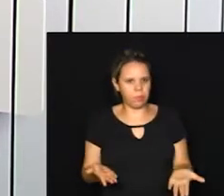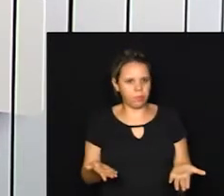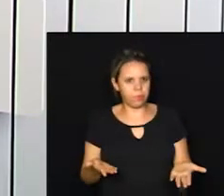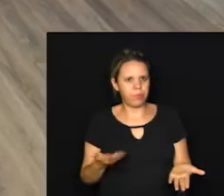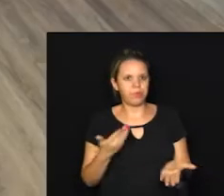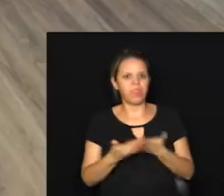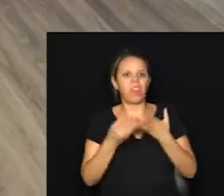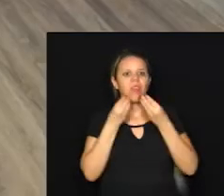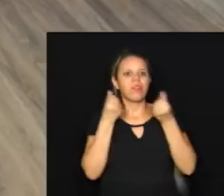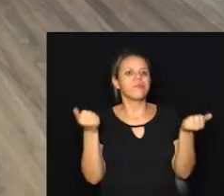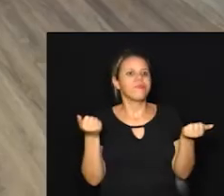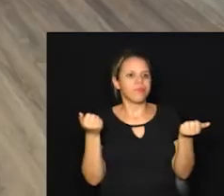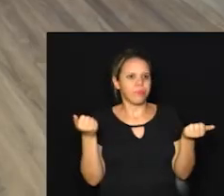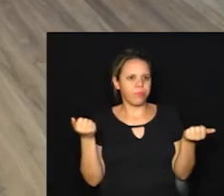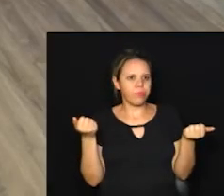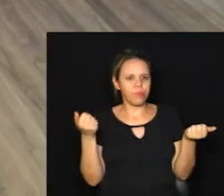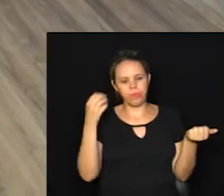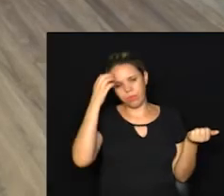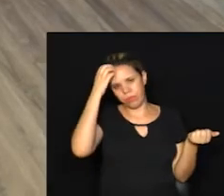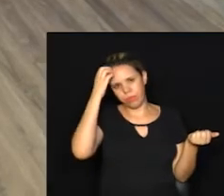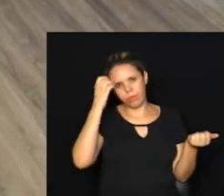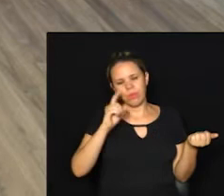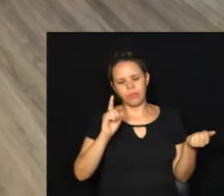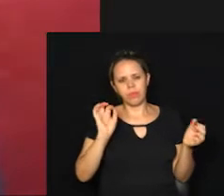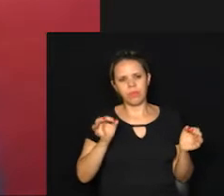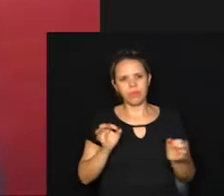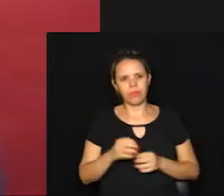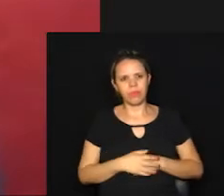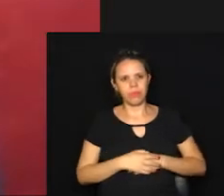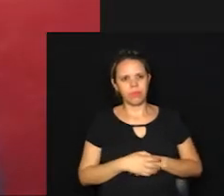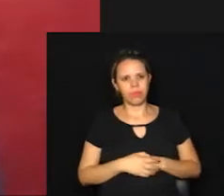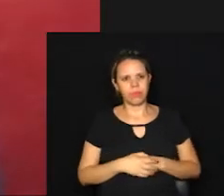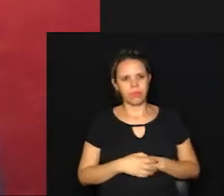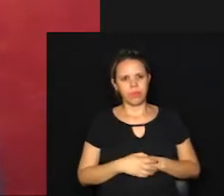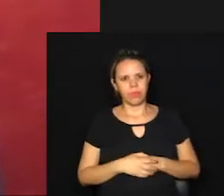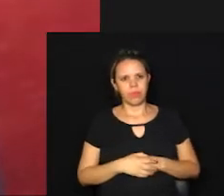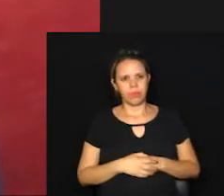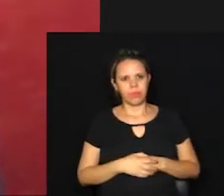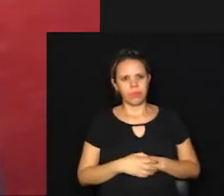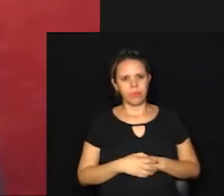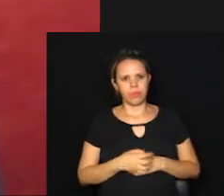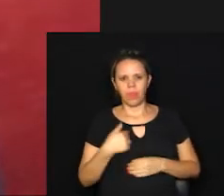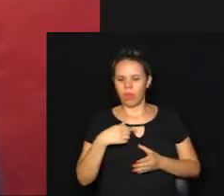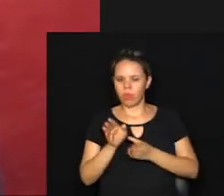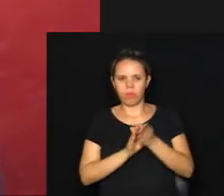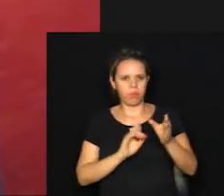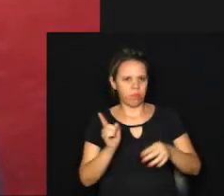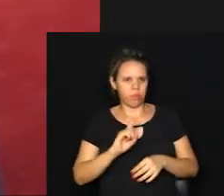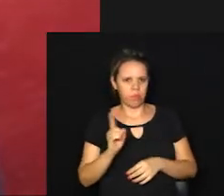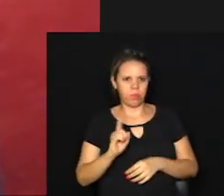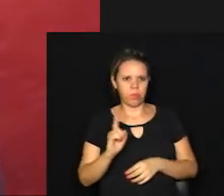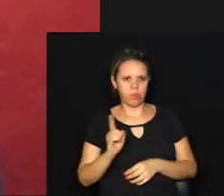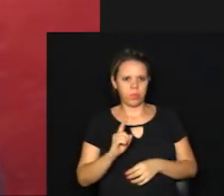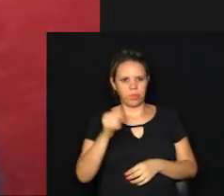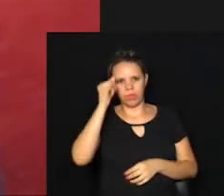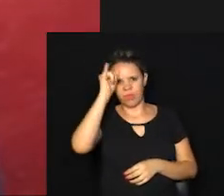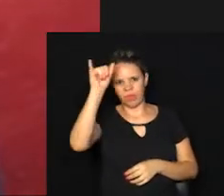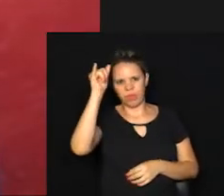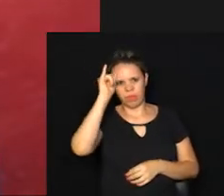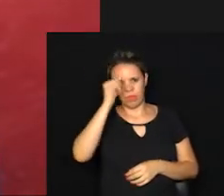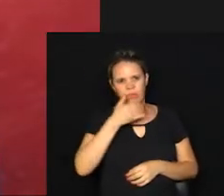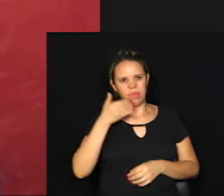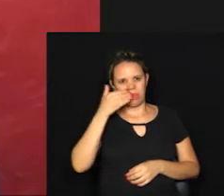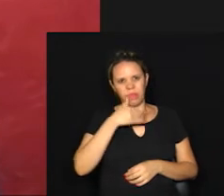perder sabor? Não, dá certo. Mas eu não recomendaria, não. Vamos evitar o